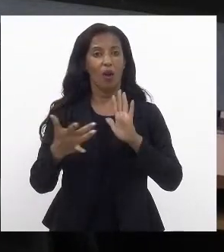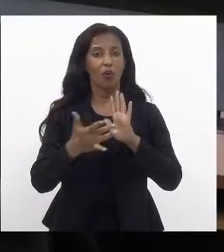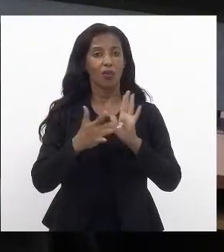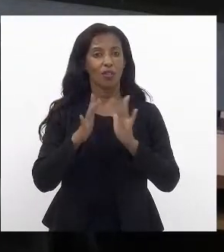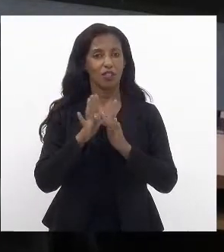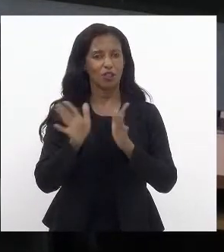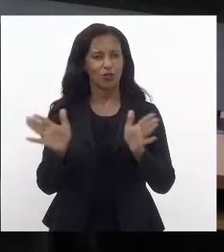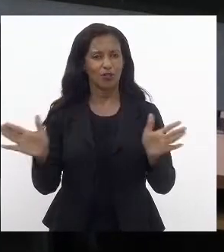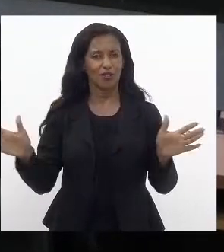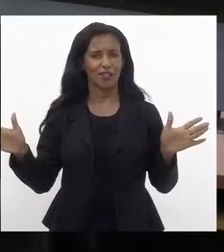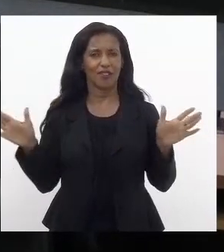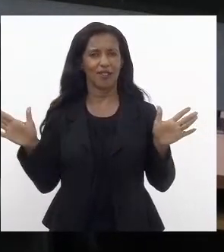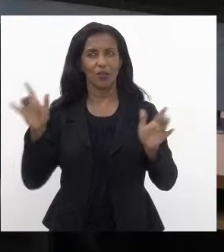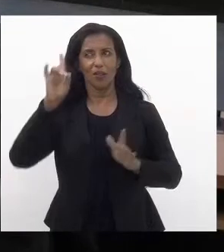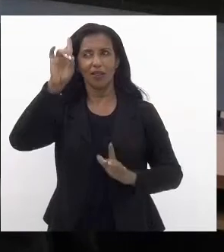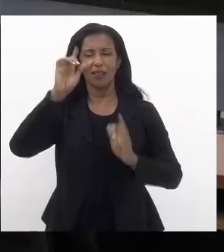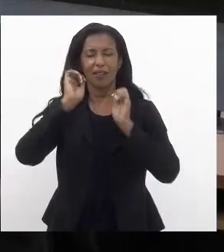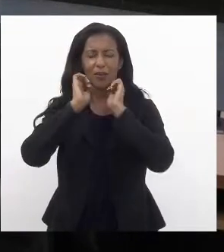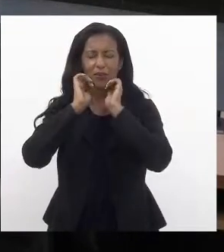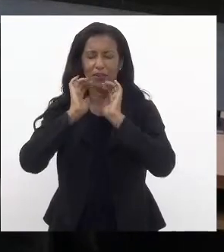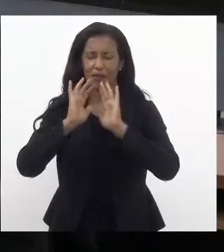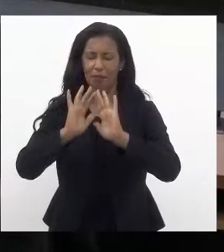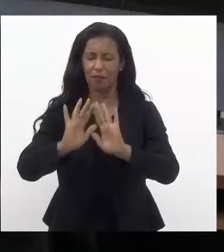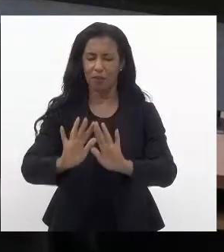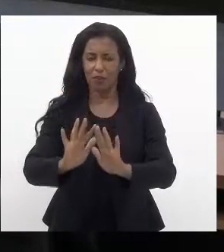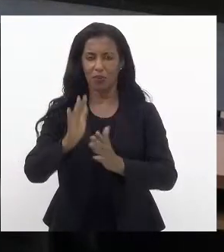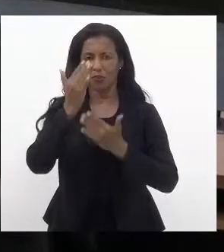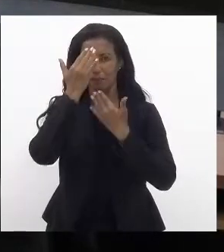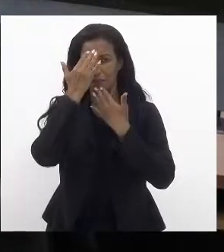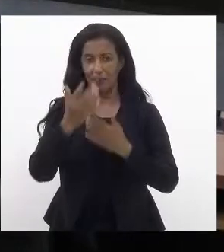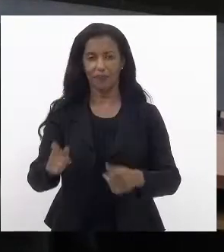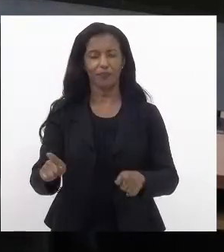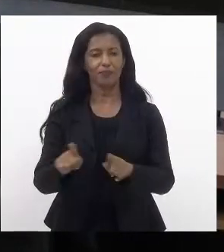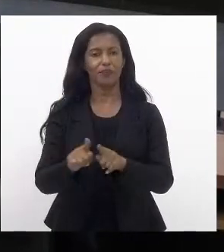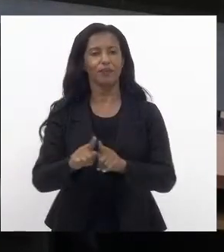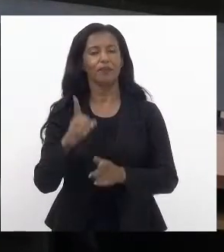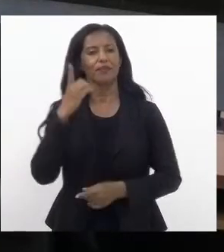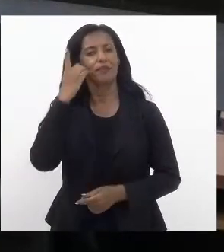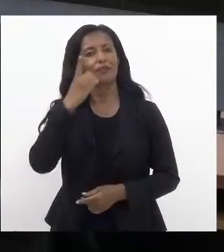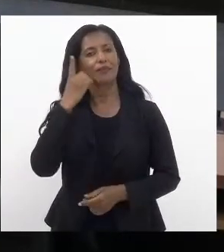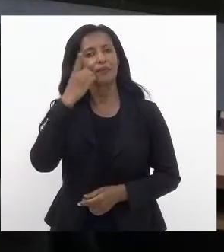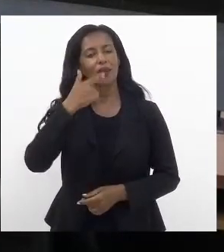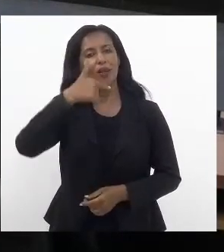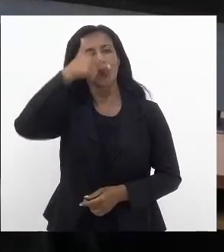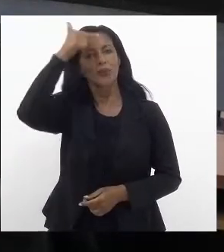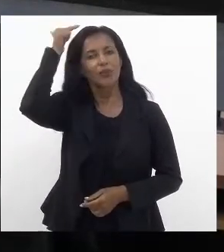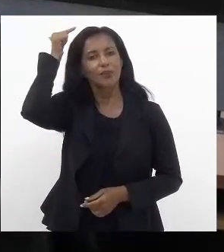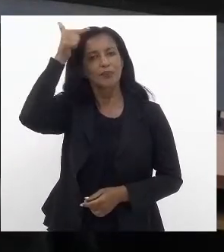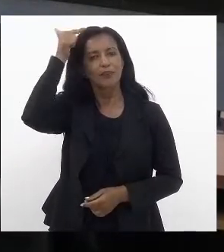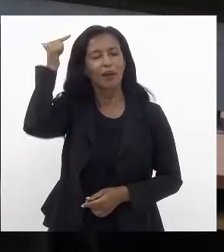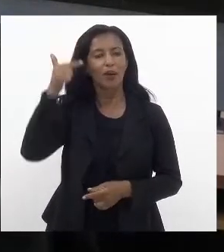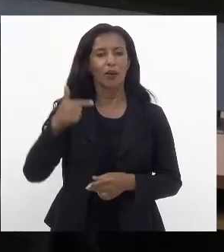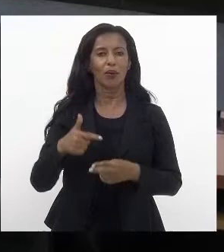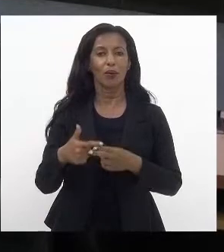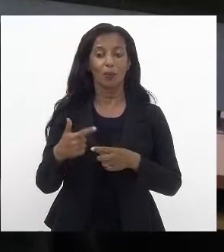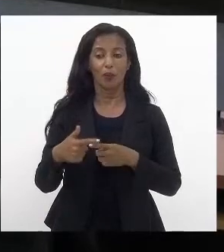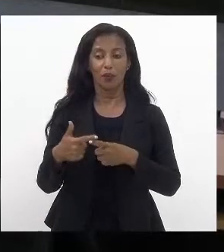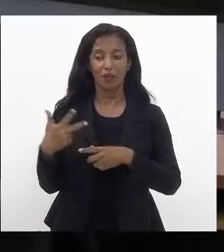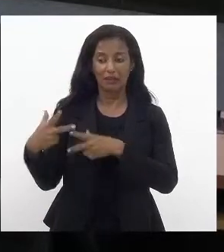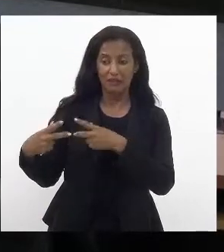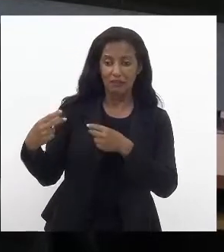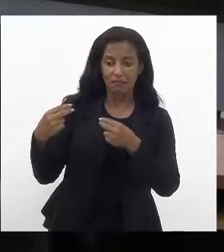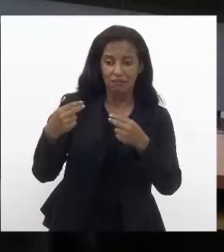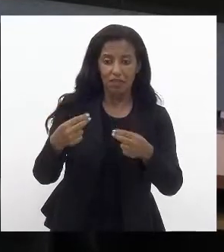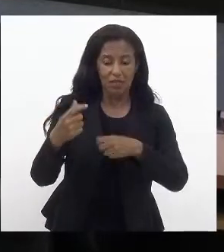abençoe. Mais uma vez, agradeço também o deputado Luiz Paulo, porque esta homenagem não